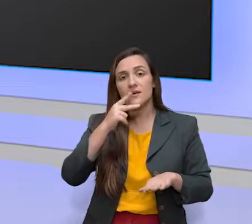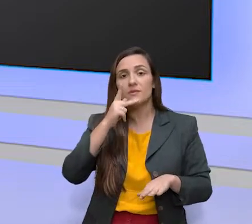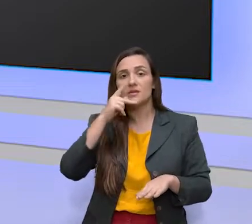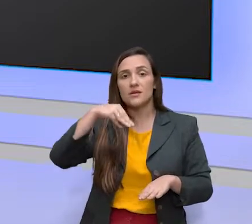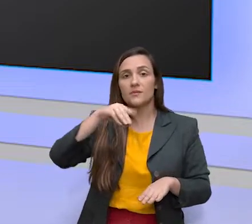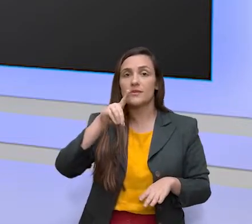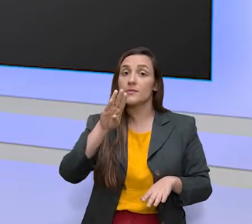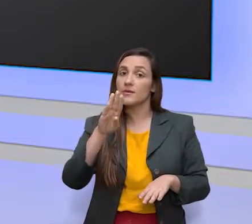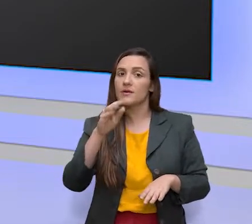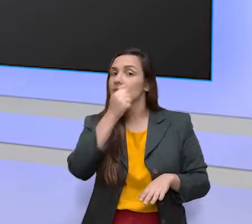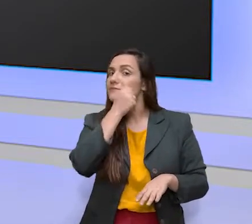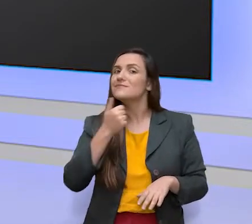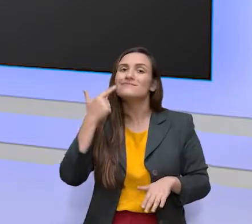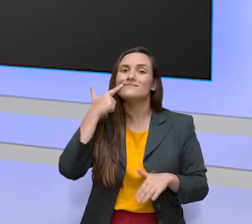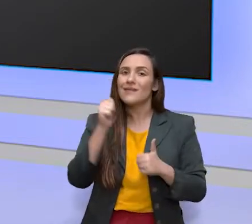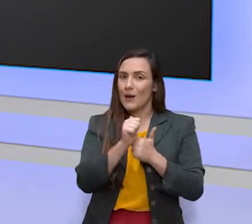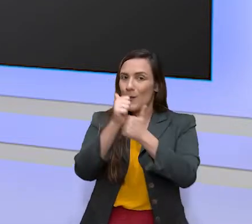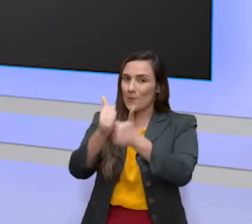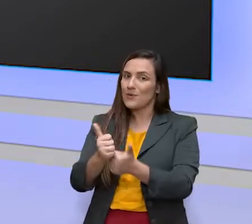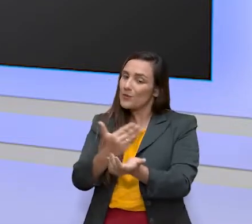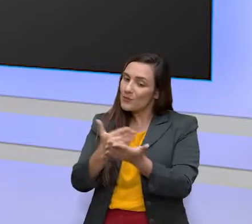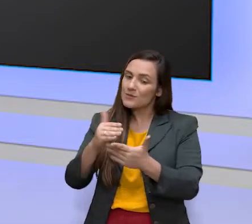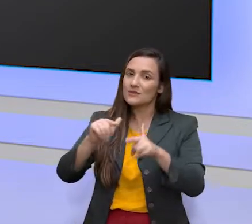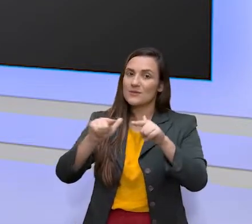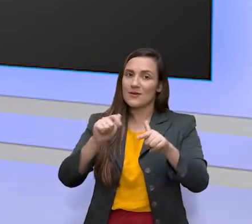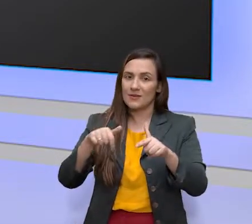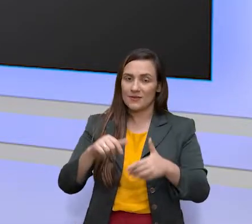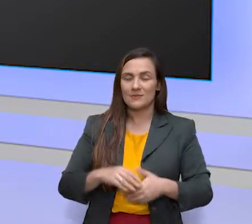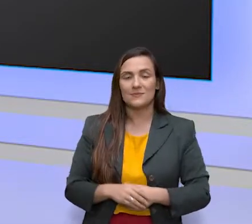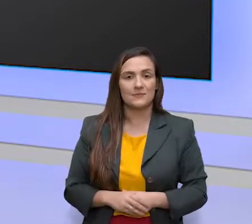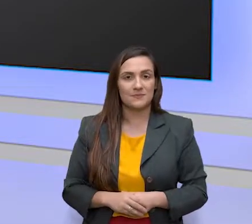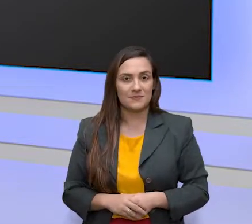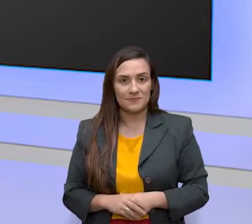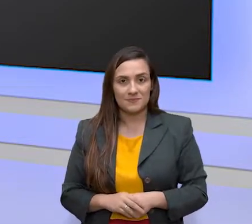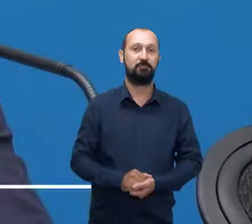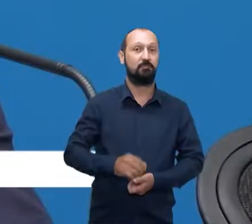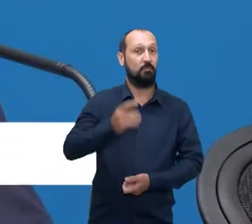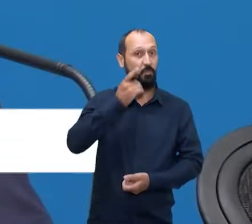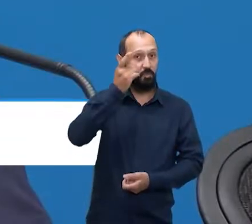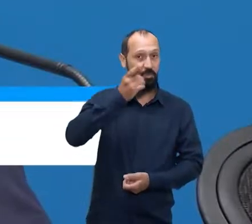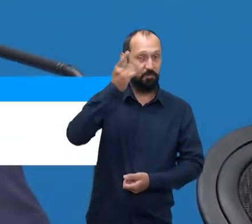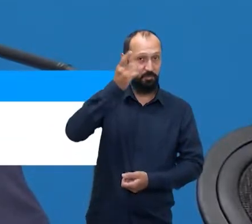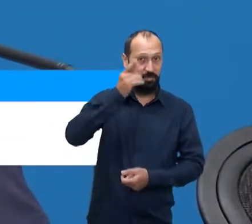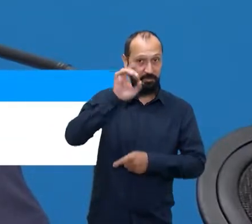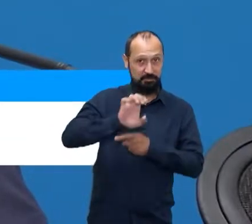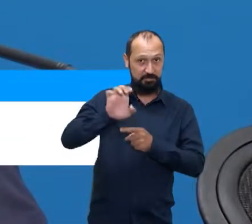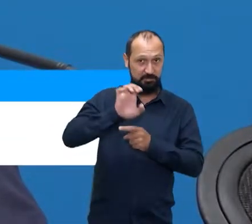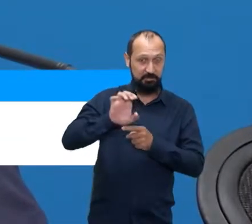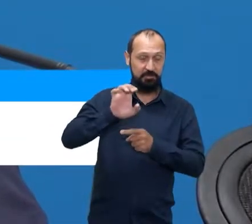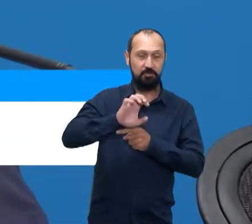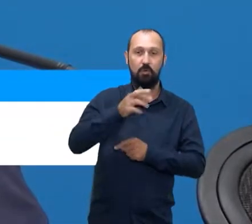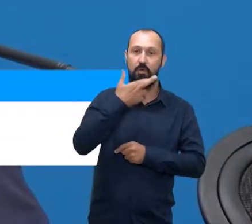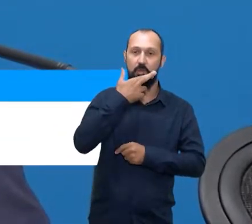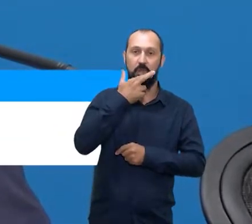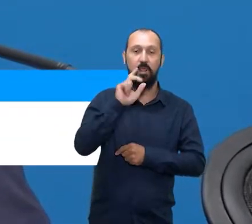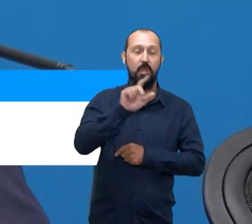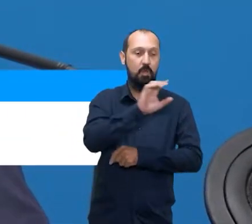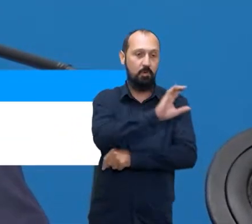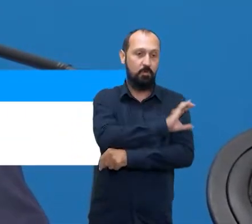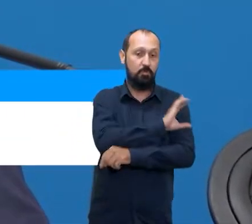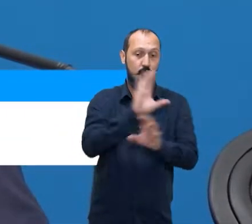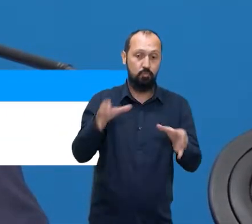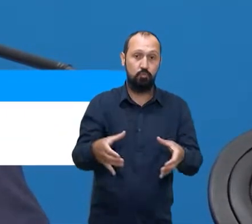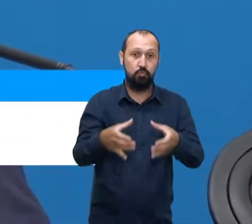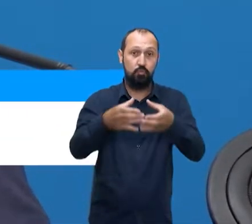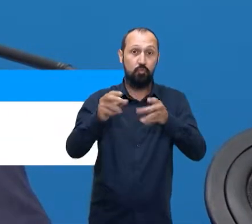do MDB. Ana Paula Gimenez acompanhou o início dos trabalhos. O deputado estadual Renato Câmara, coordenador